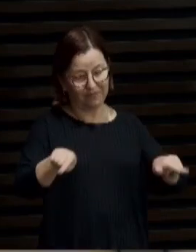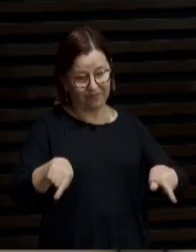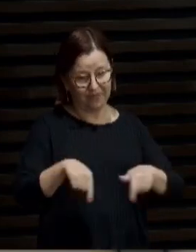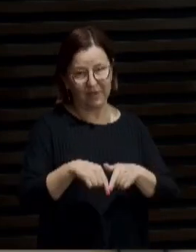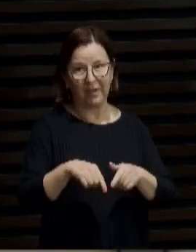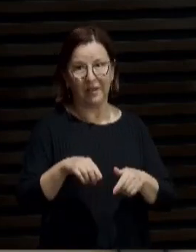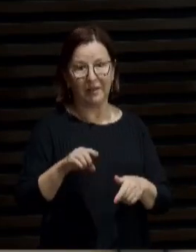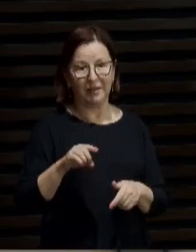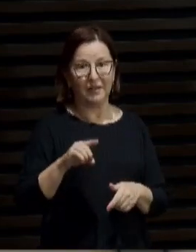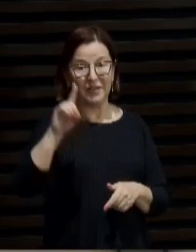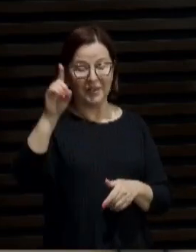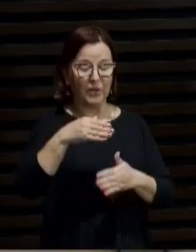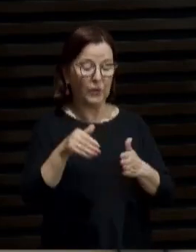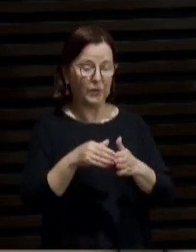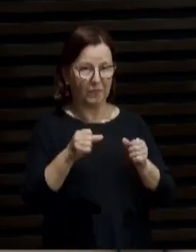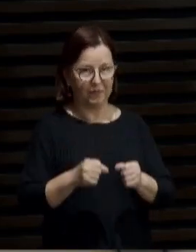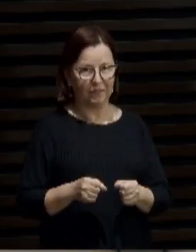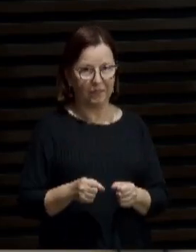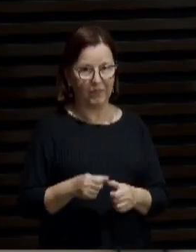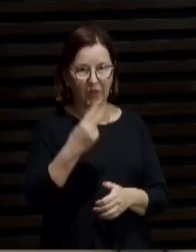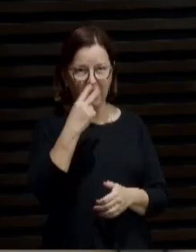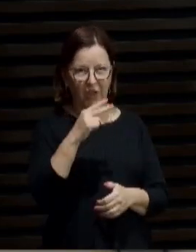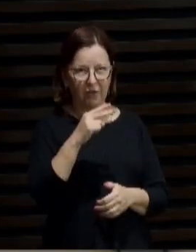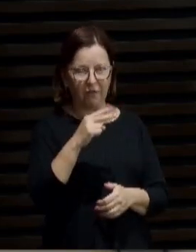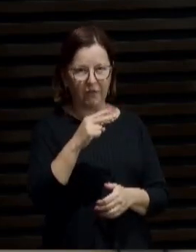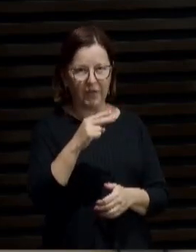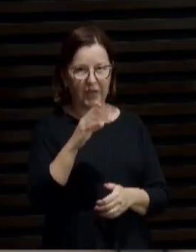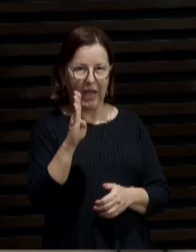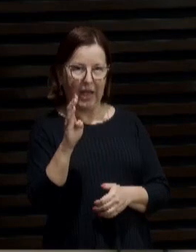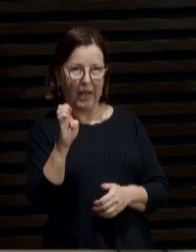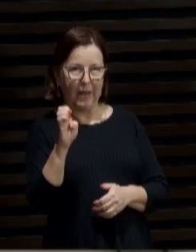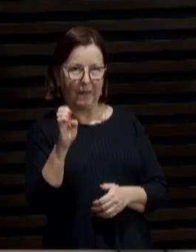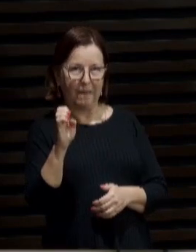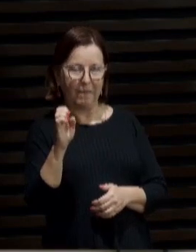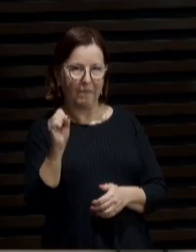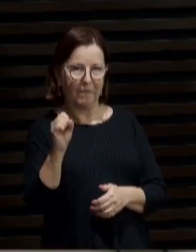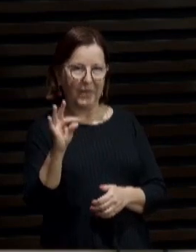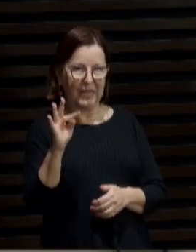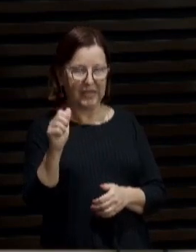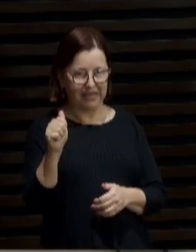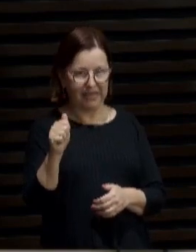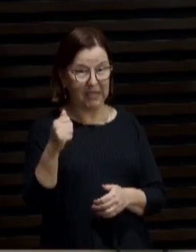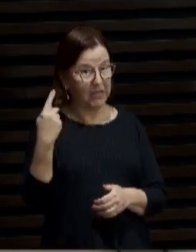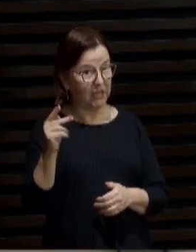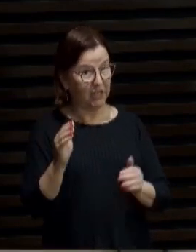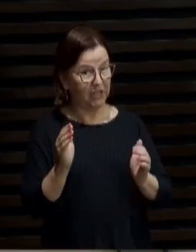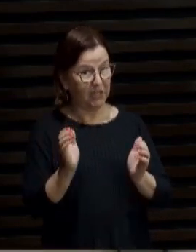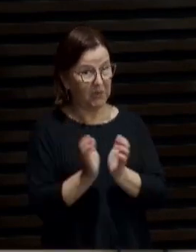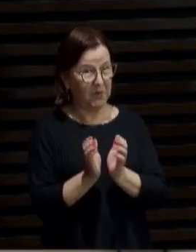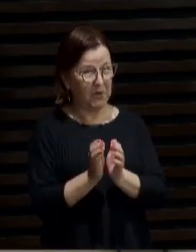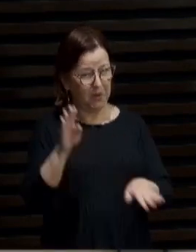agora o 19, 21. E vi a besta e os reis da terra com seus exércitos congregados para pelejarem contra aquele que